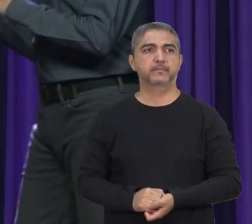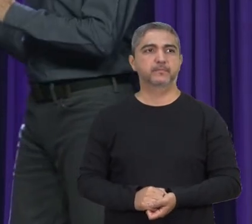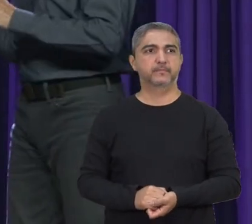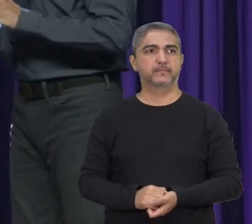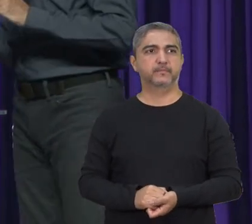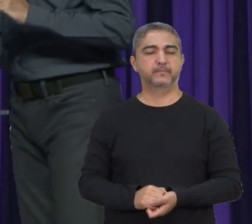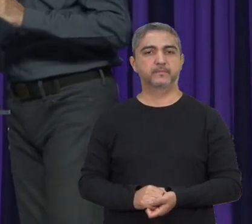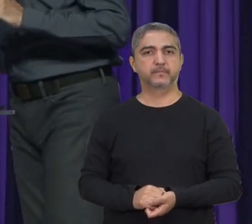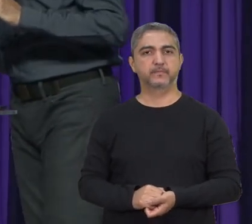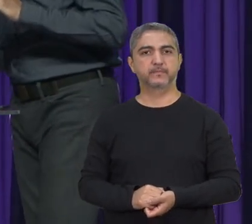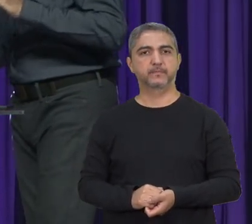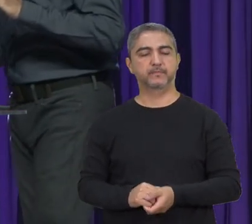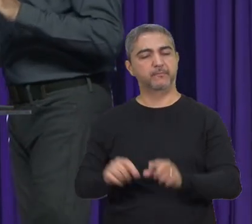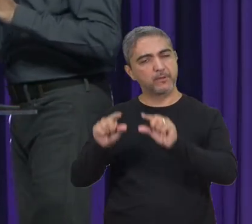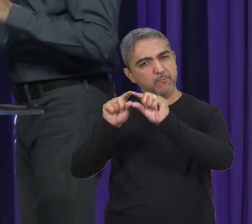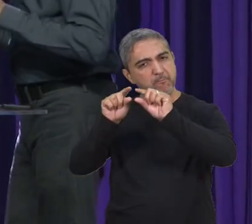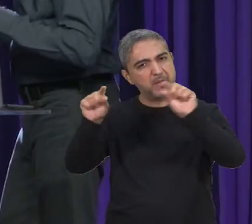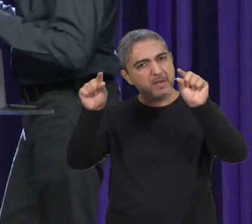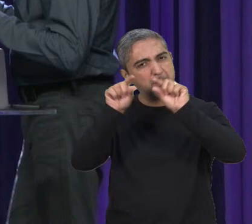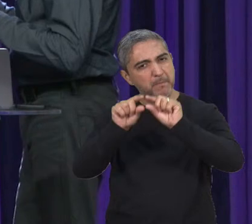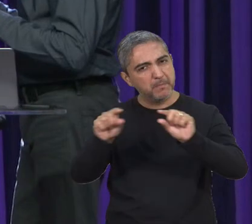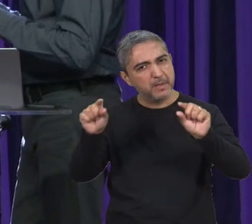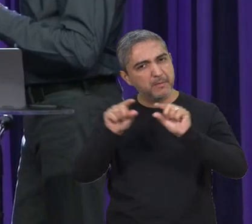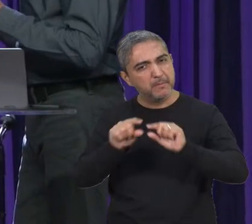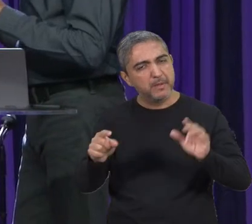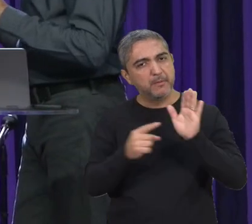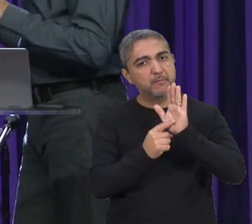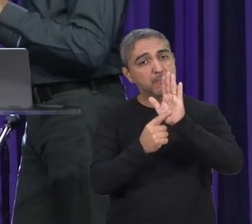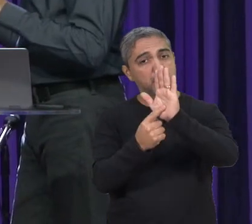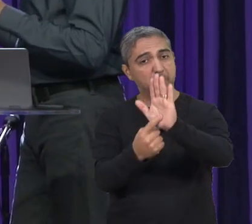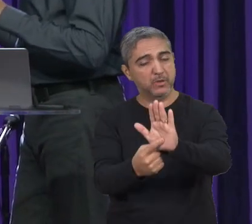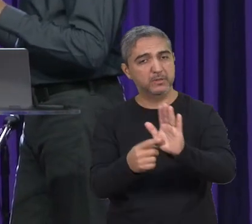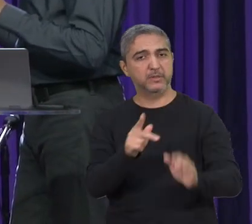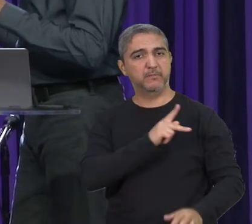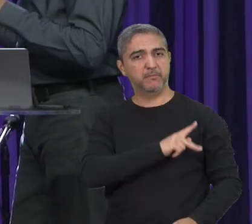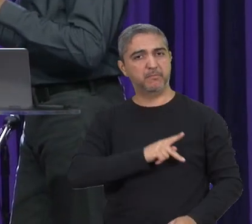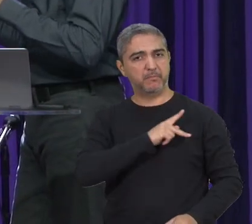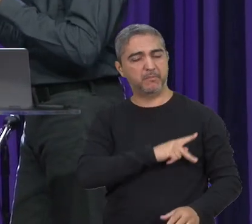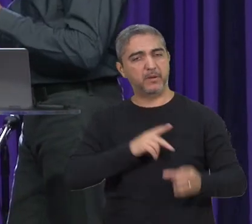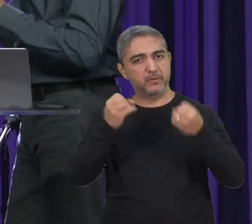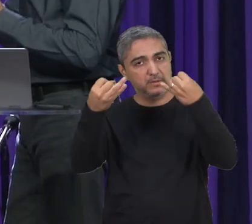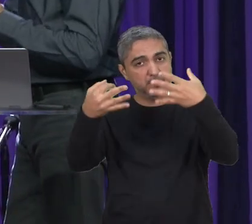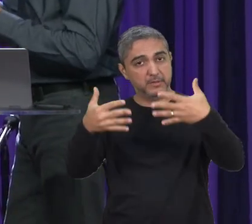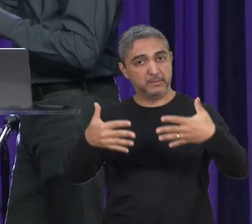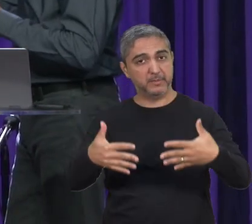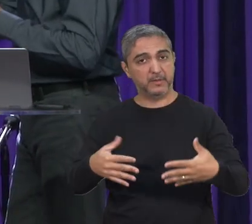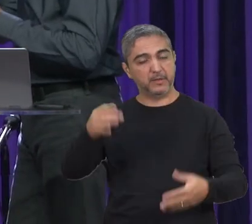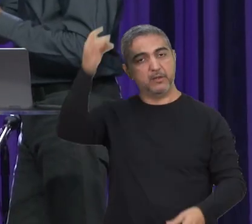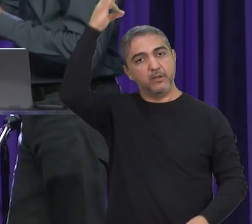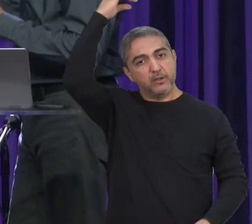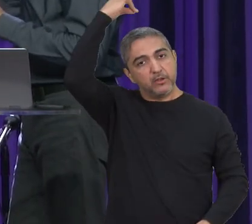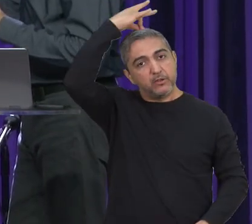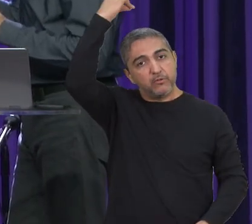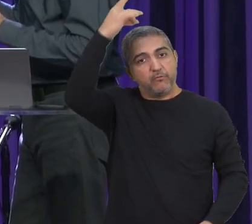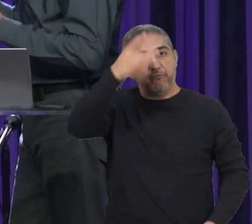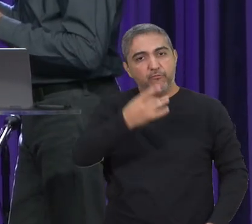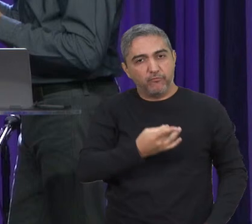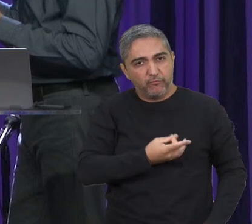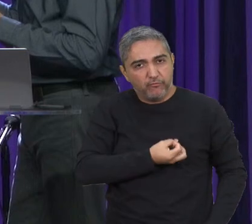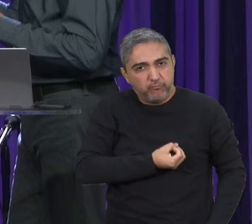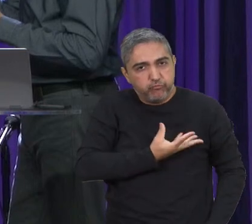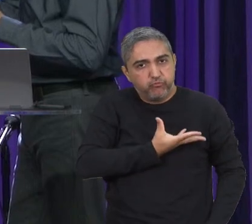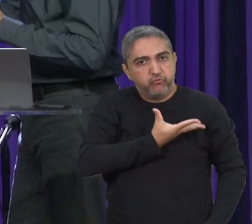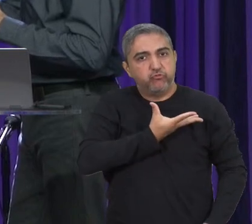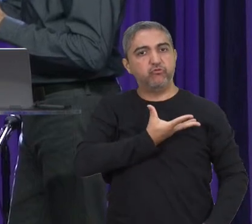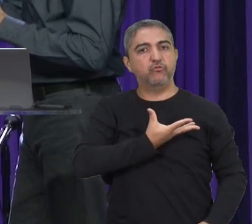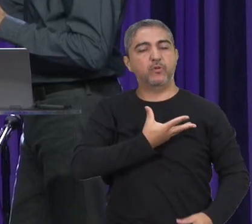As expressões do amor, de acordo com Gálatas 5, ele diz que o fruto do Espírito é amor, e aí ele faz uma